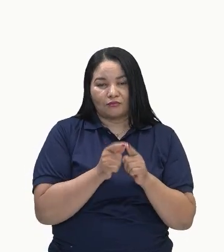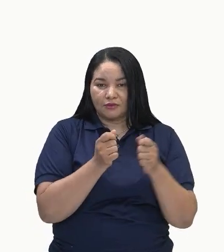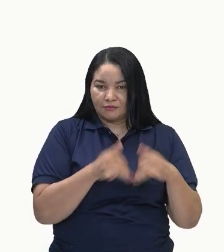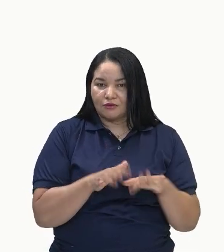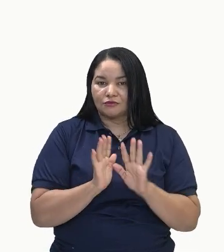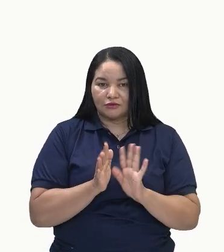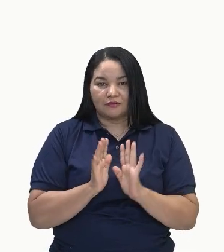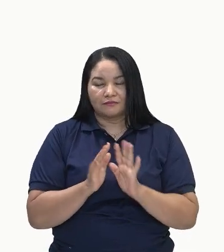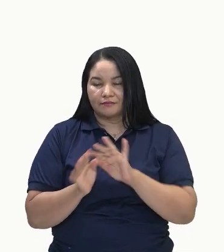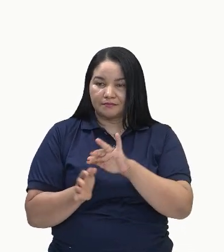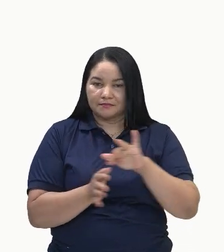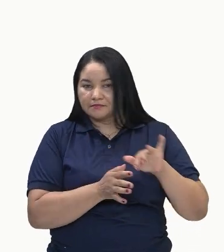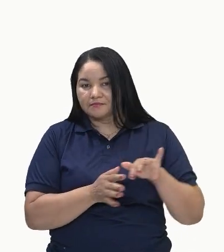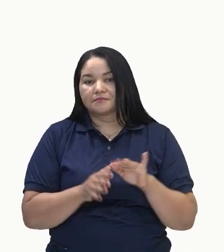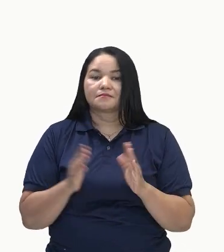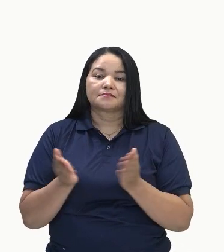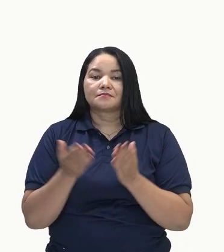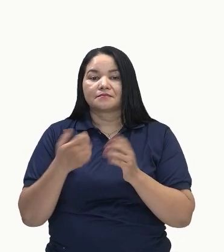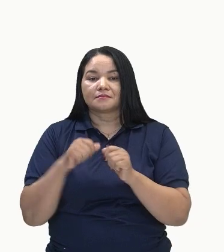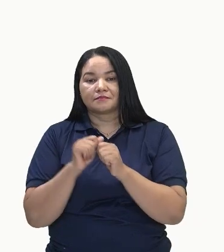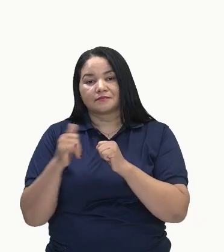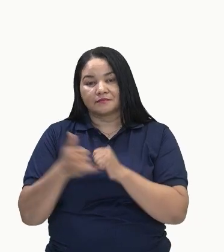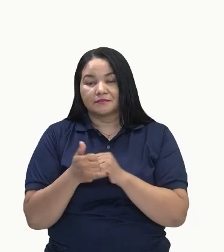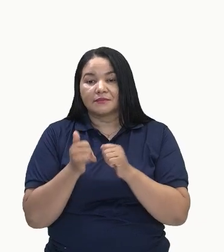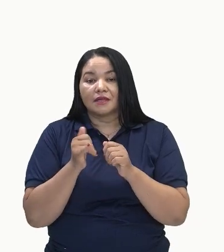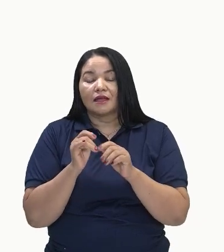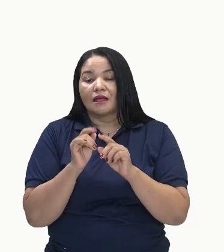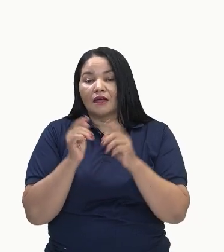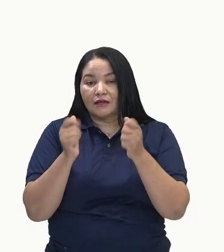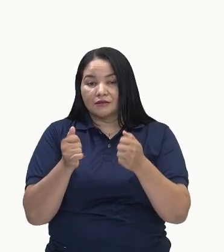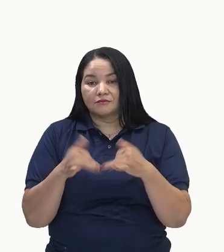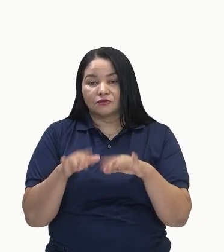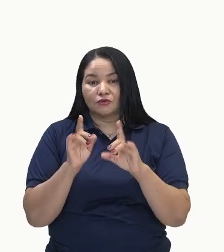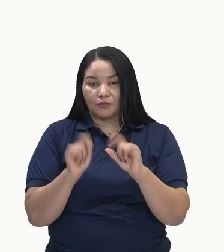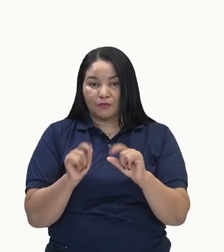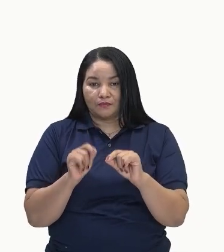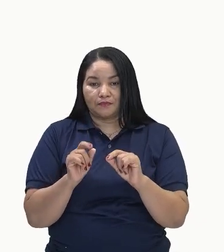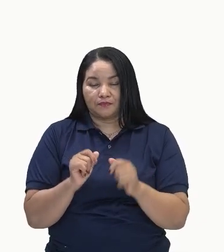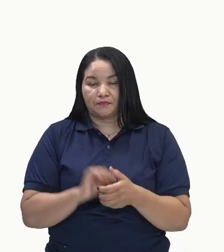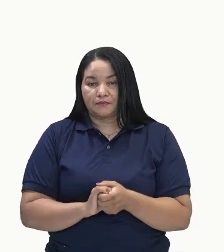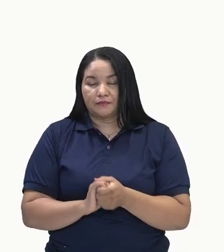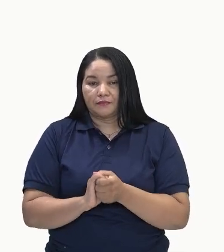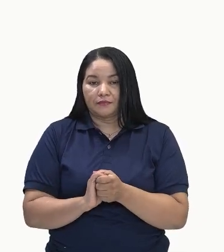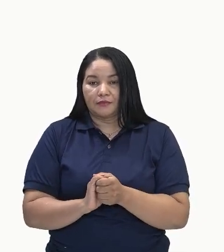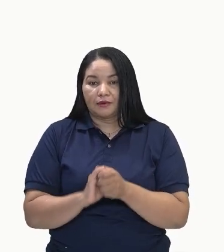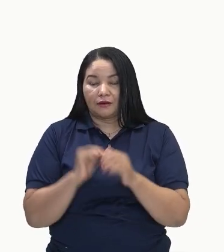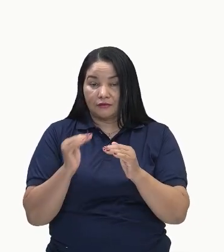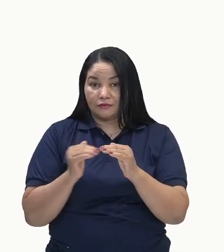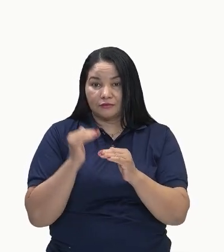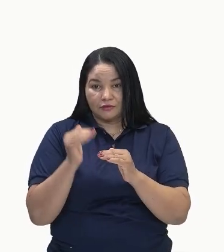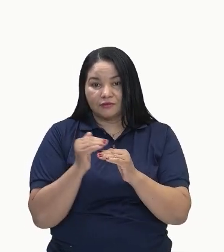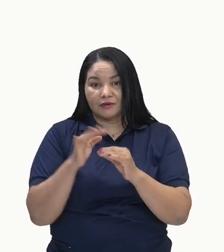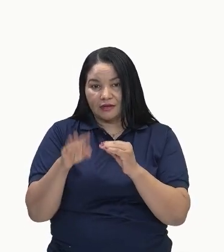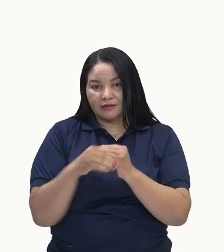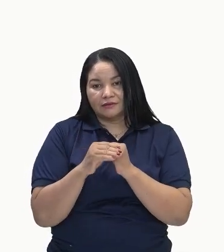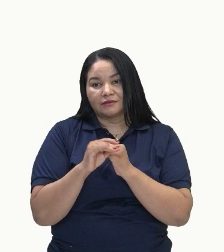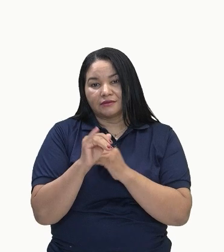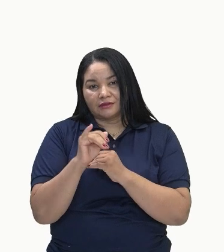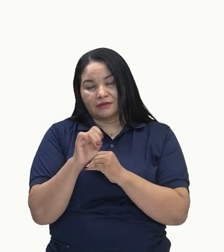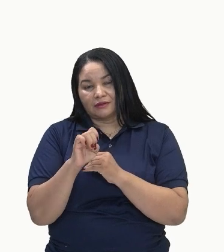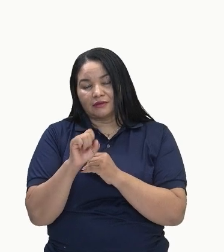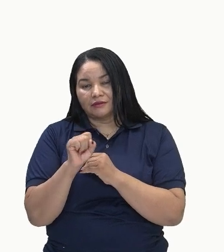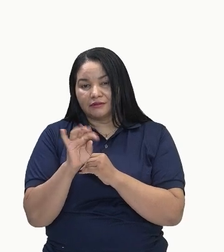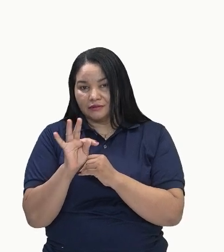esses adjetivos, então, são formados, a sua forma superlativa, pelo acréscimo de EST, que é a